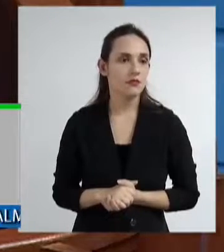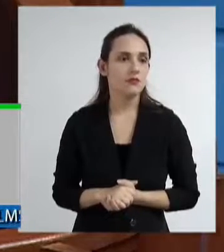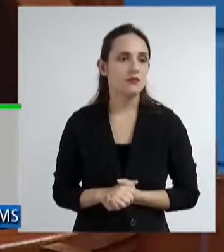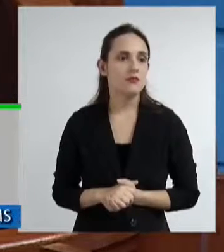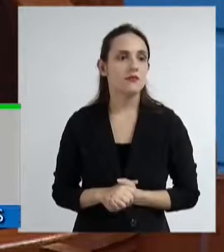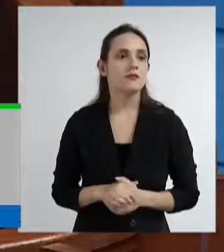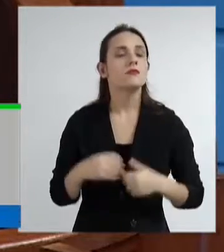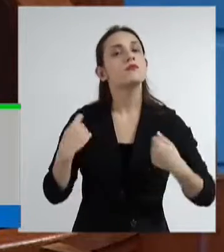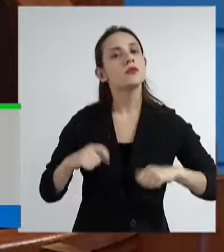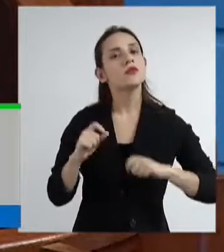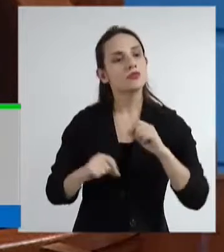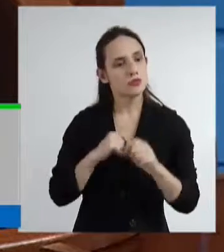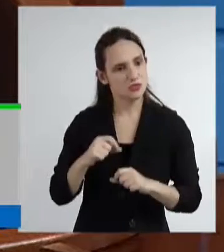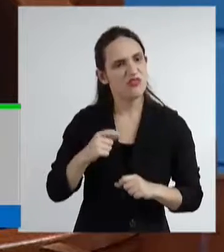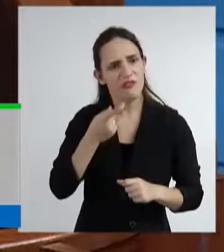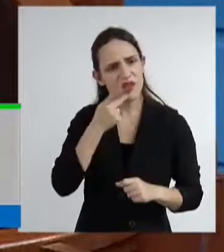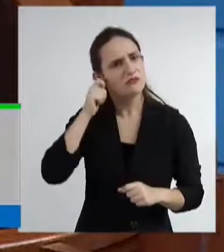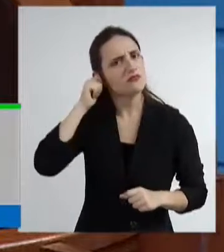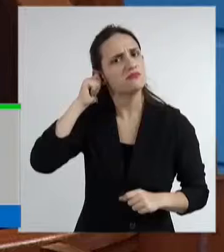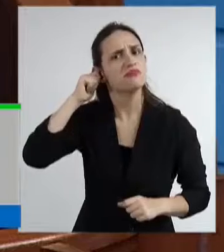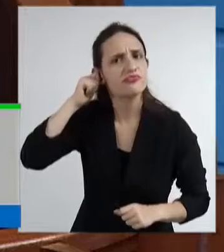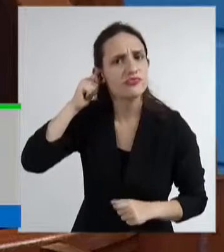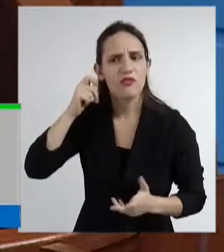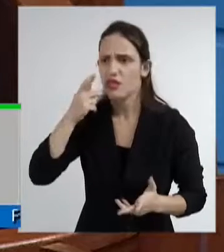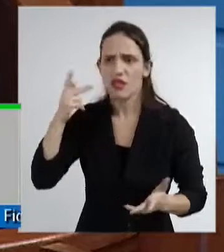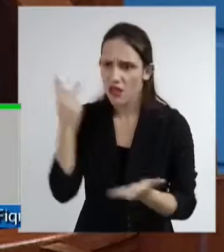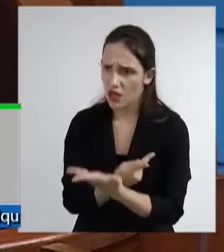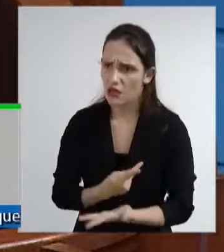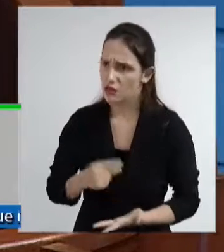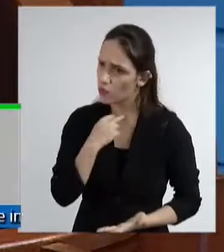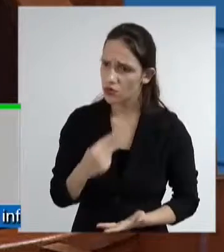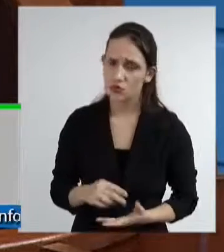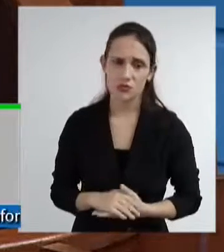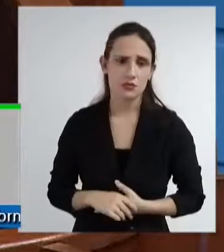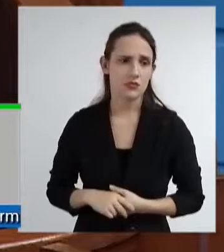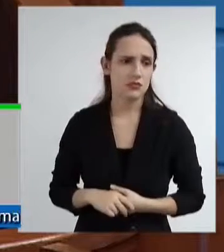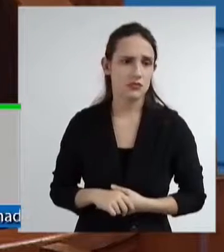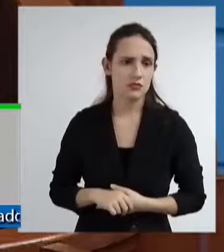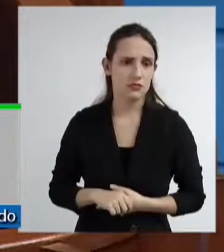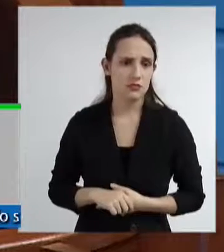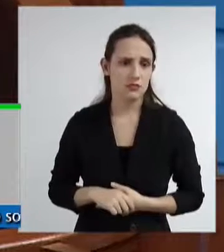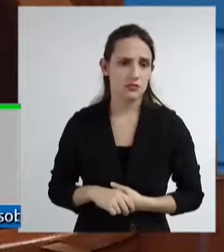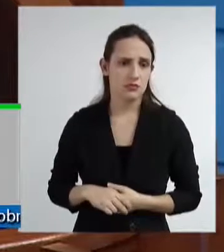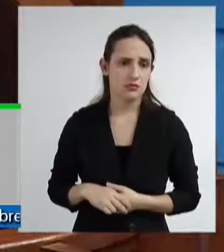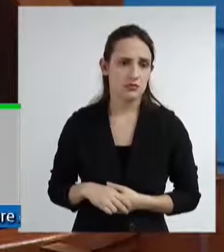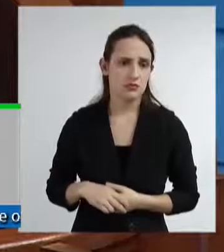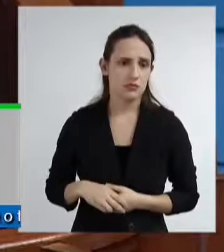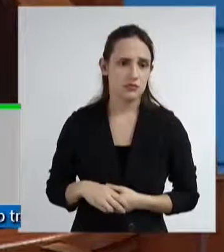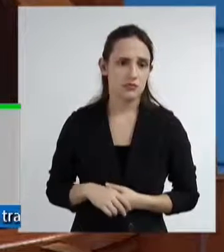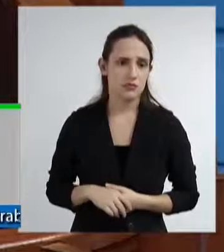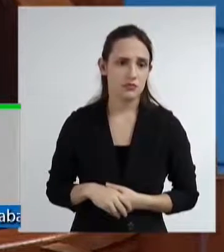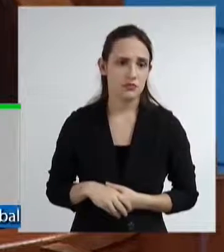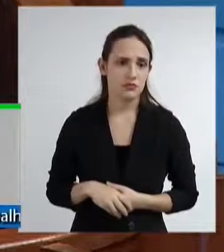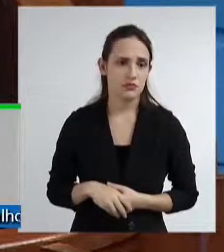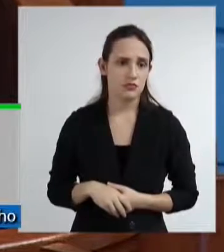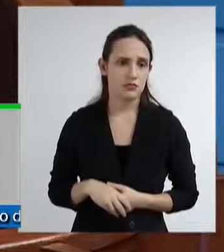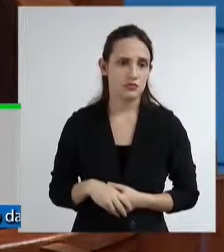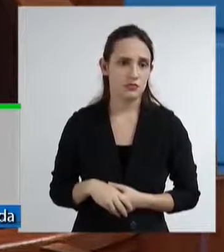preciso que ele leve esse puxão de orelha. Não pode ficar assim. Pois não, deputado Eduardo Rocha.